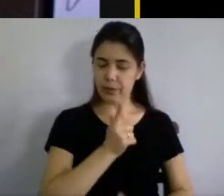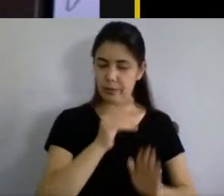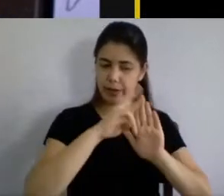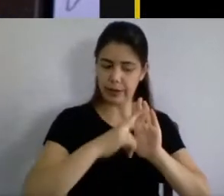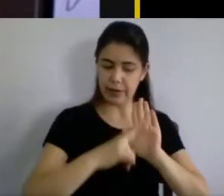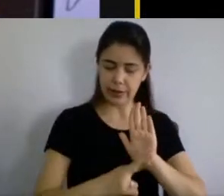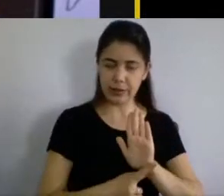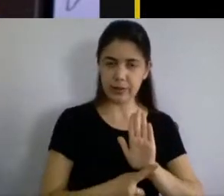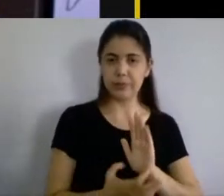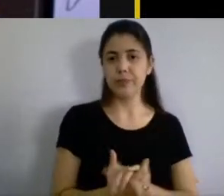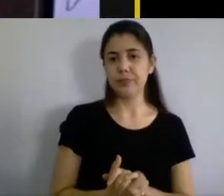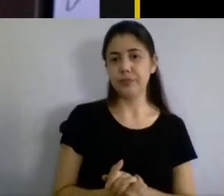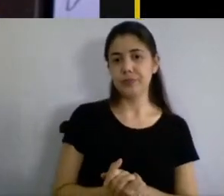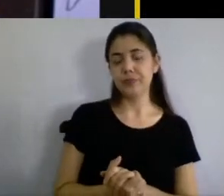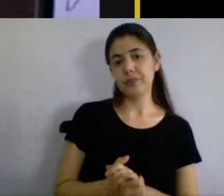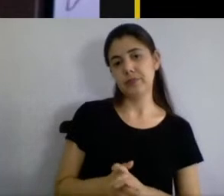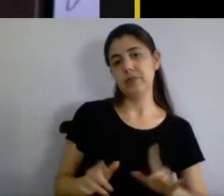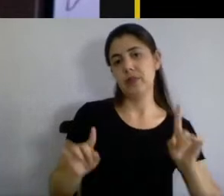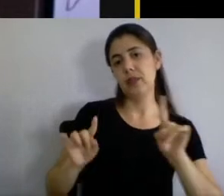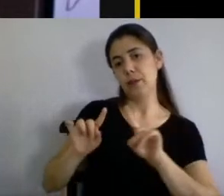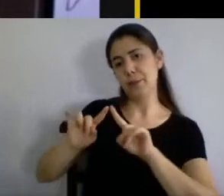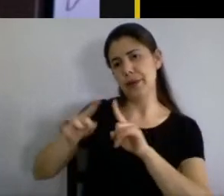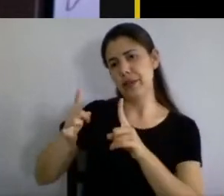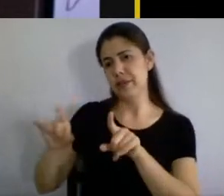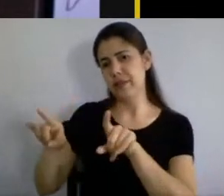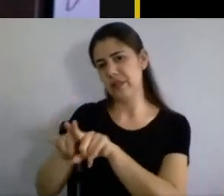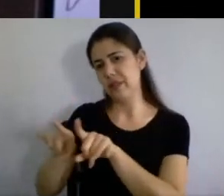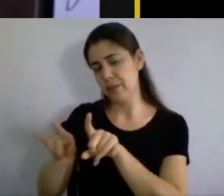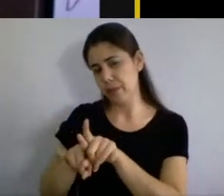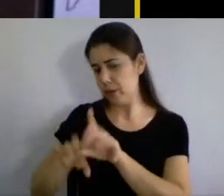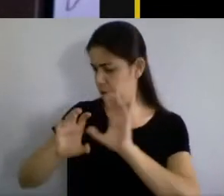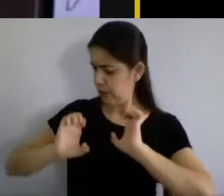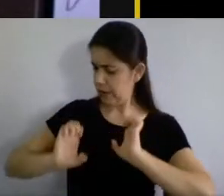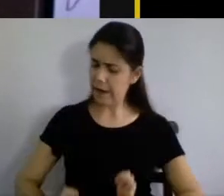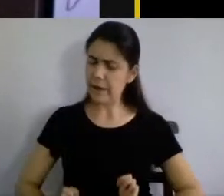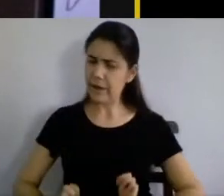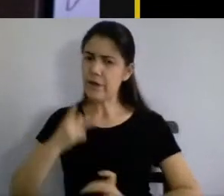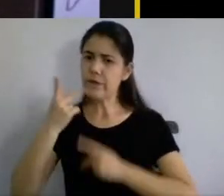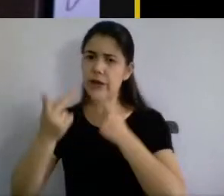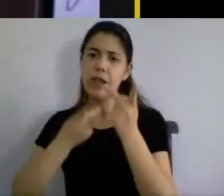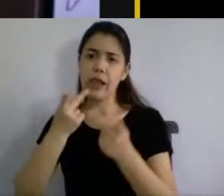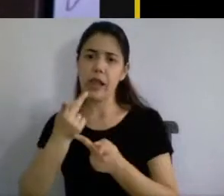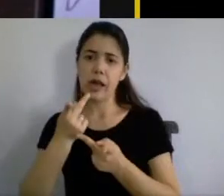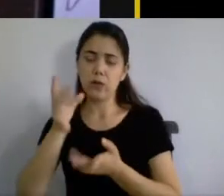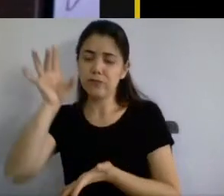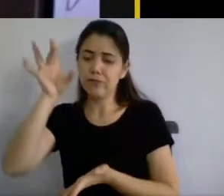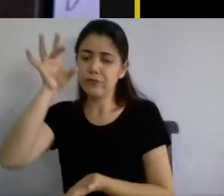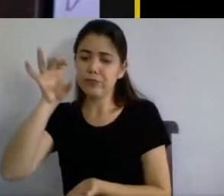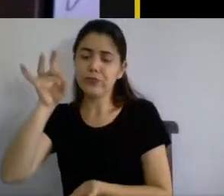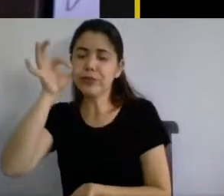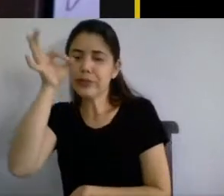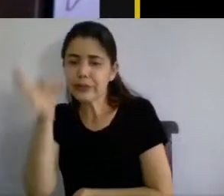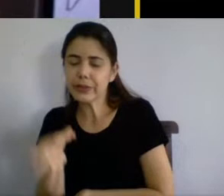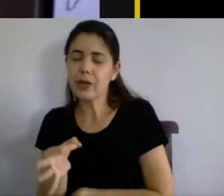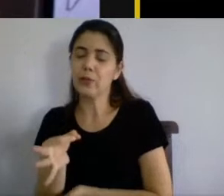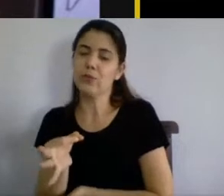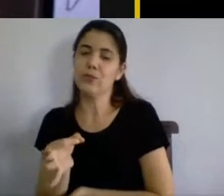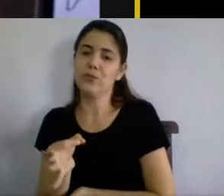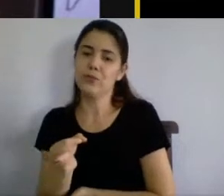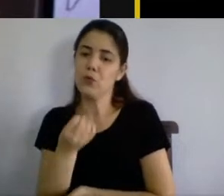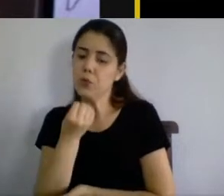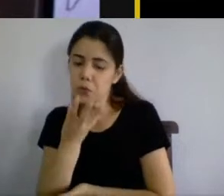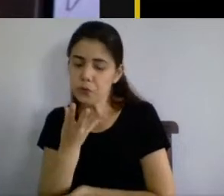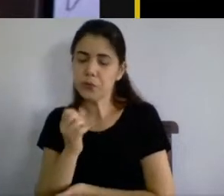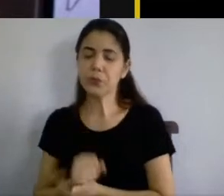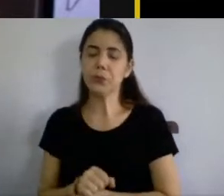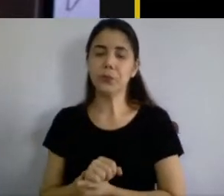falar o que é bom, falar o que é honesto. E também não é falar o bem no sentido da dialética,